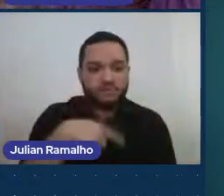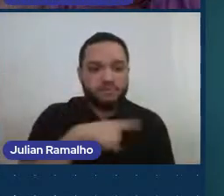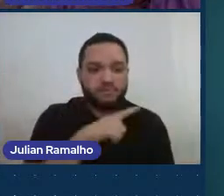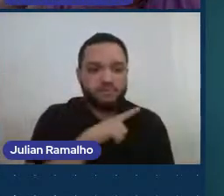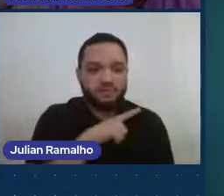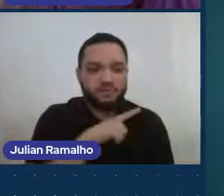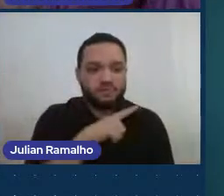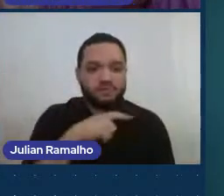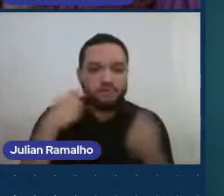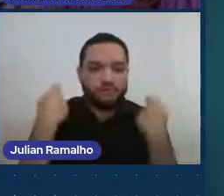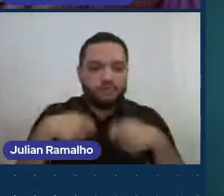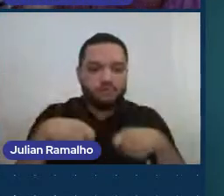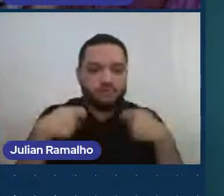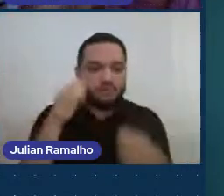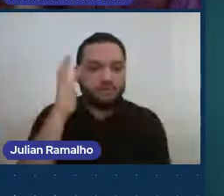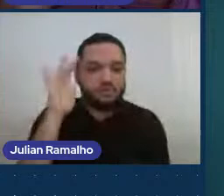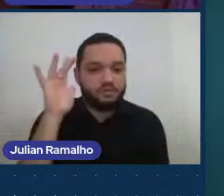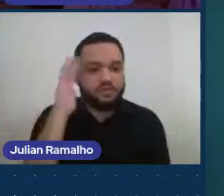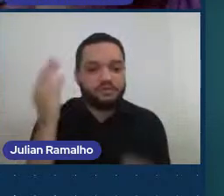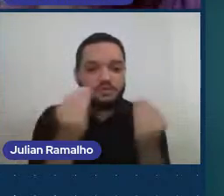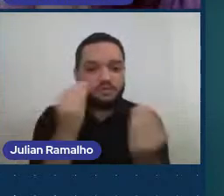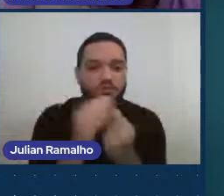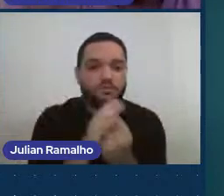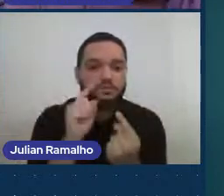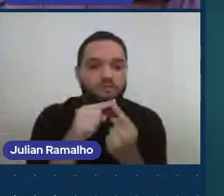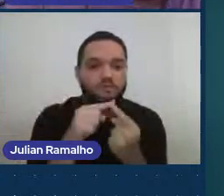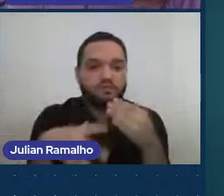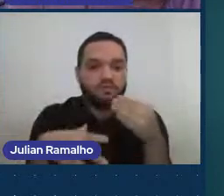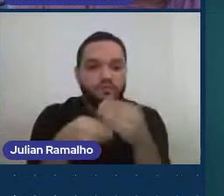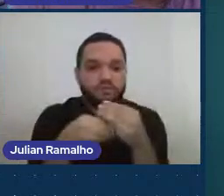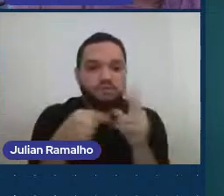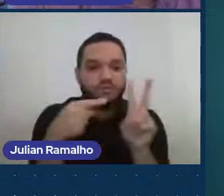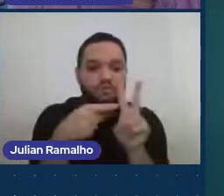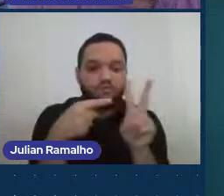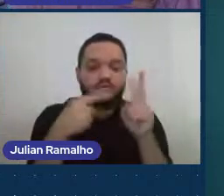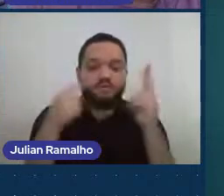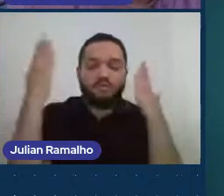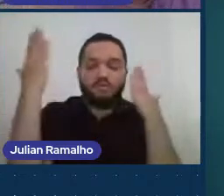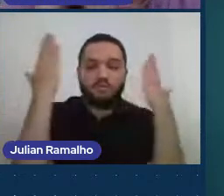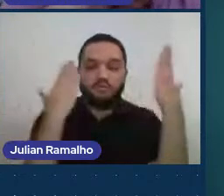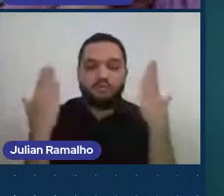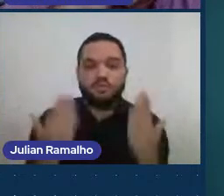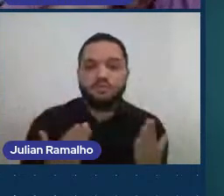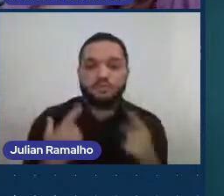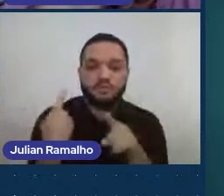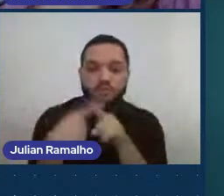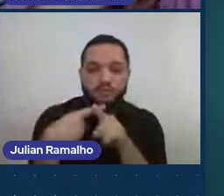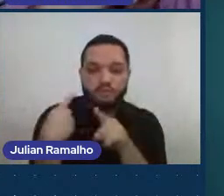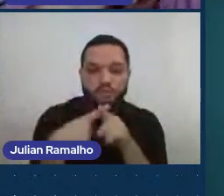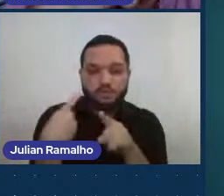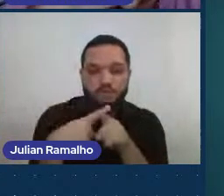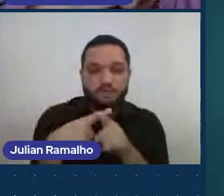o objeto que complementa o verbo analisar. Por quê? Porque se a gente for olhar